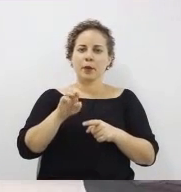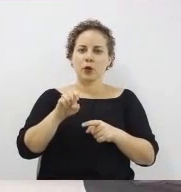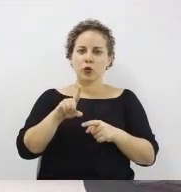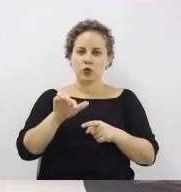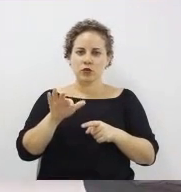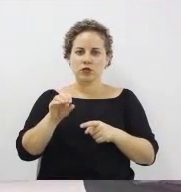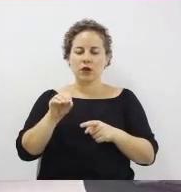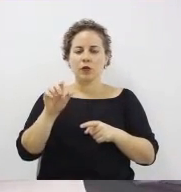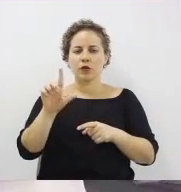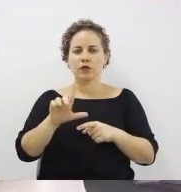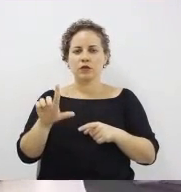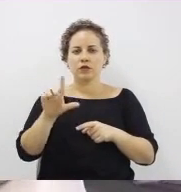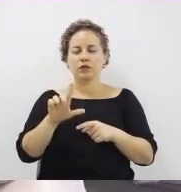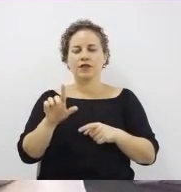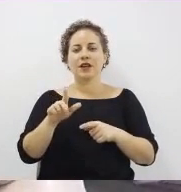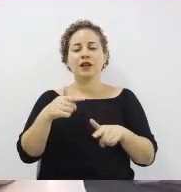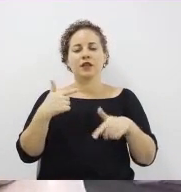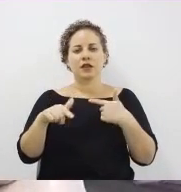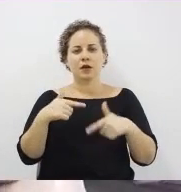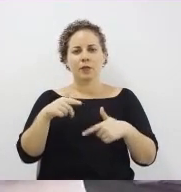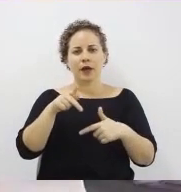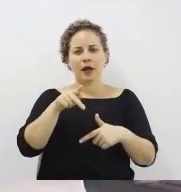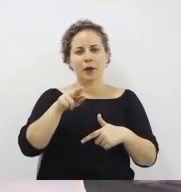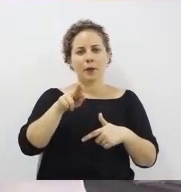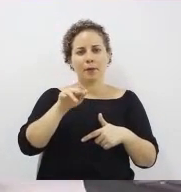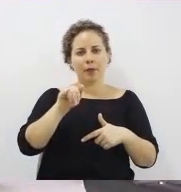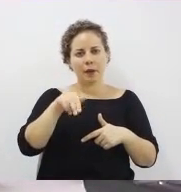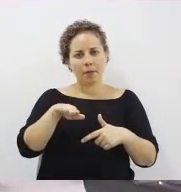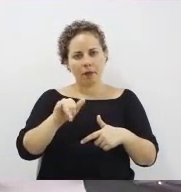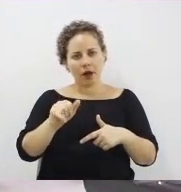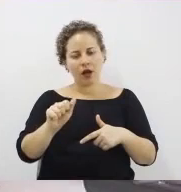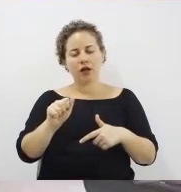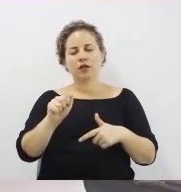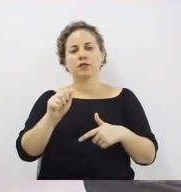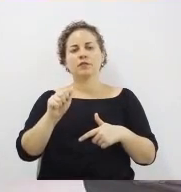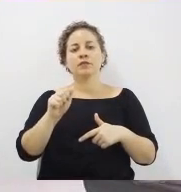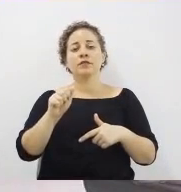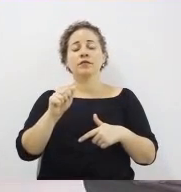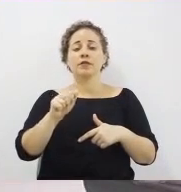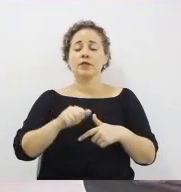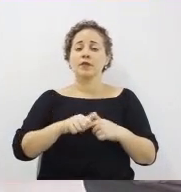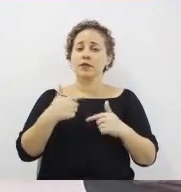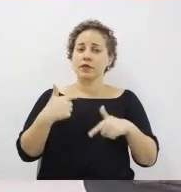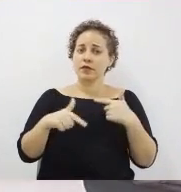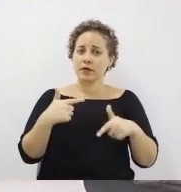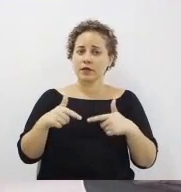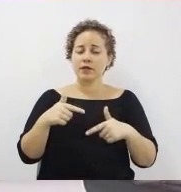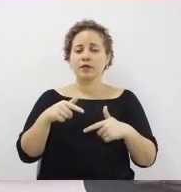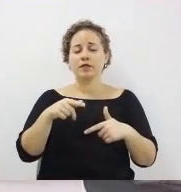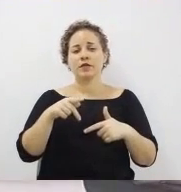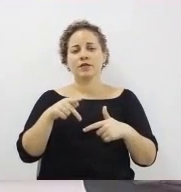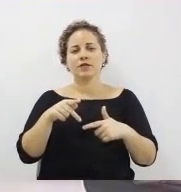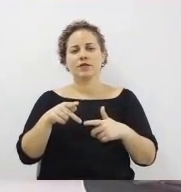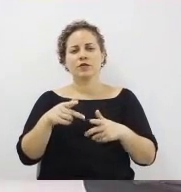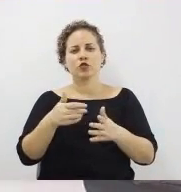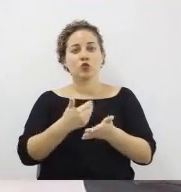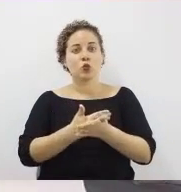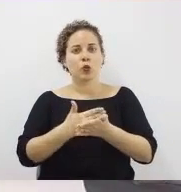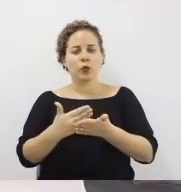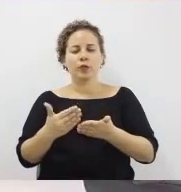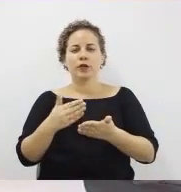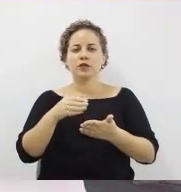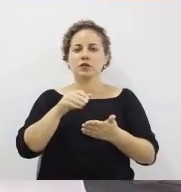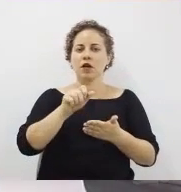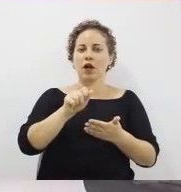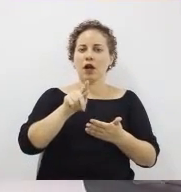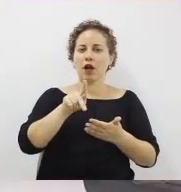atividades primárias e as atividades de apoio. Como o próprio nome já diz, as atividades primárias são as atividades-chave e as de